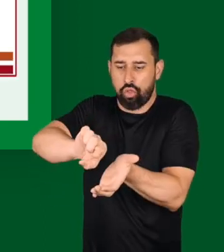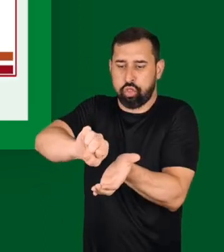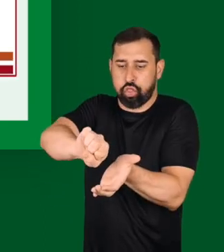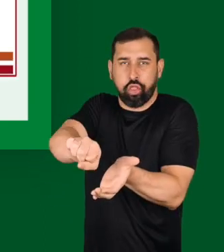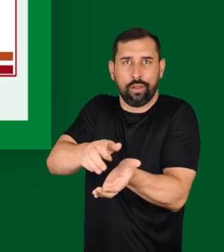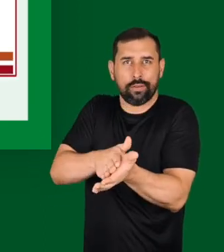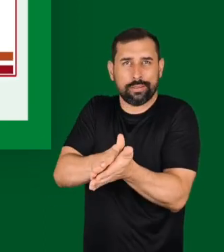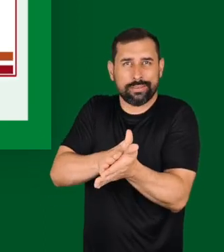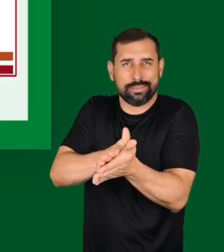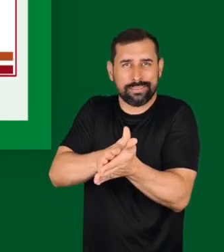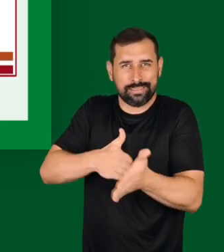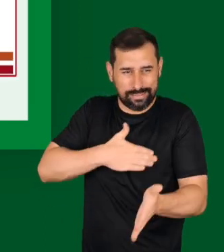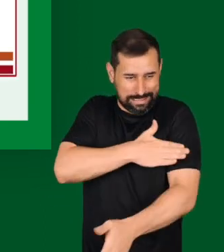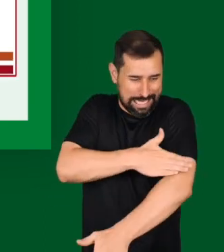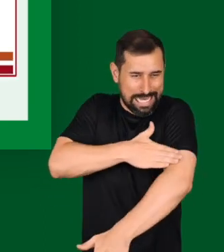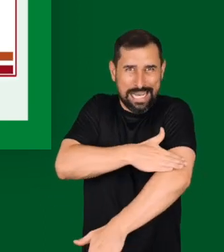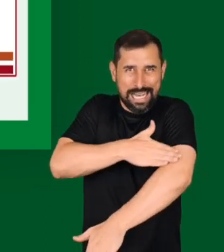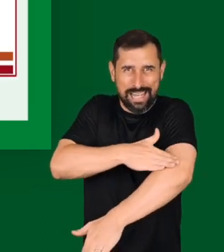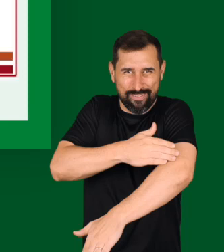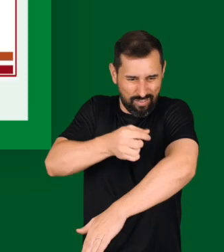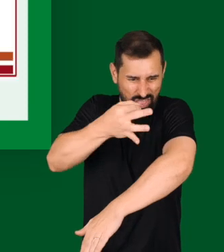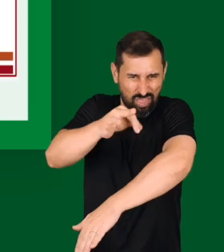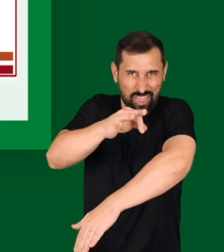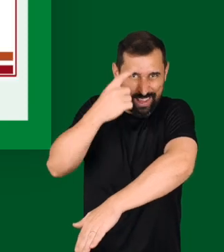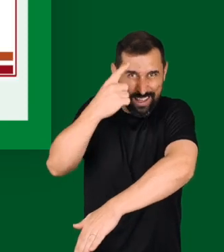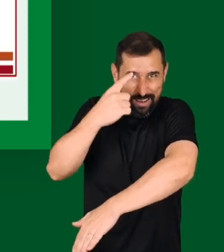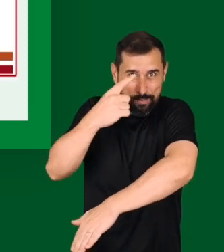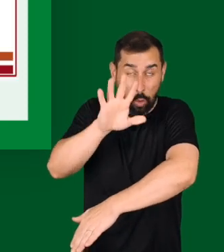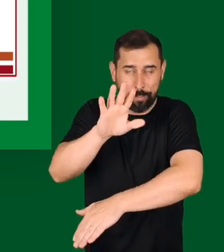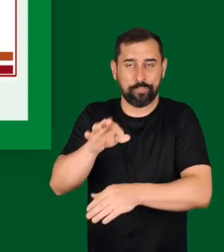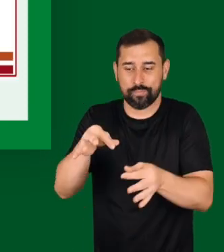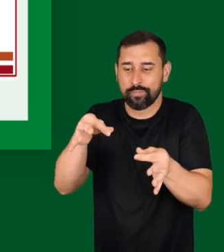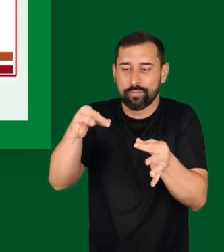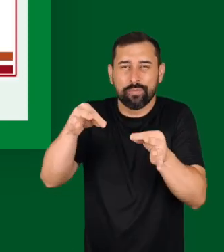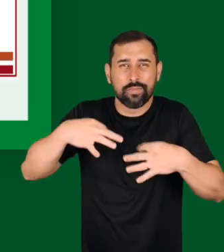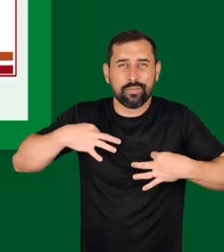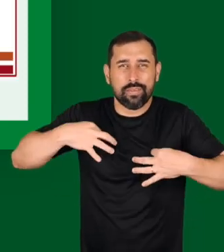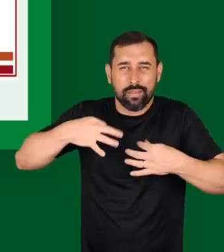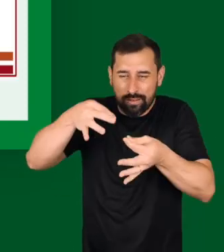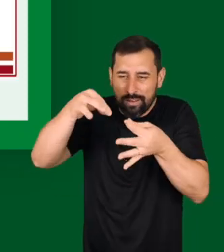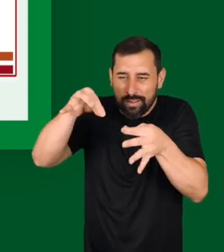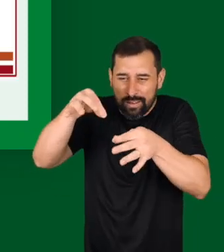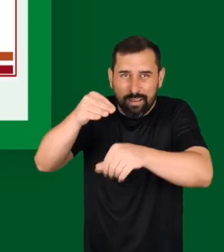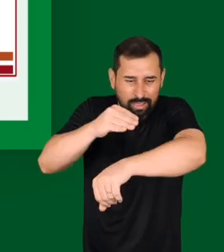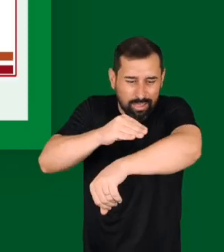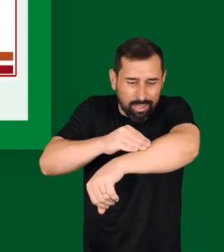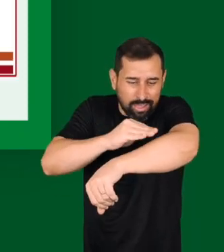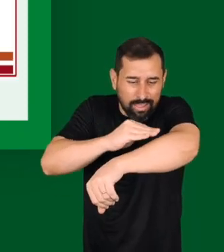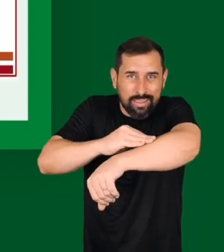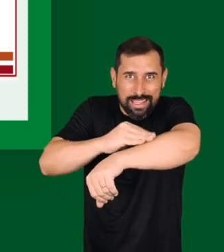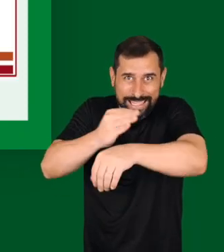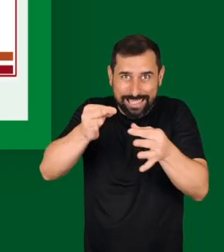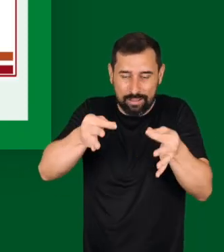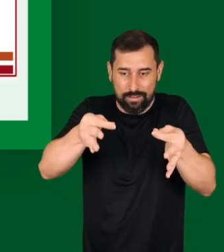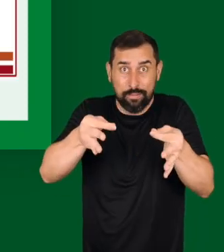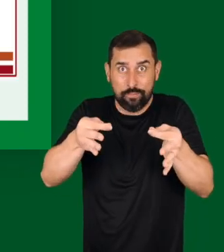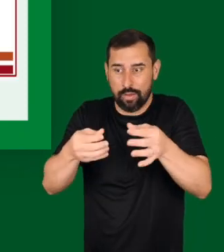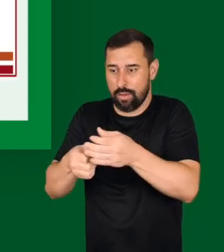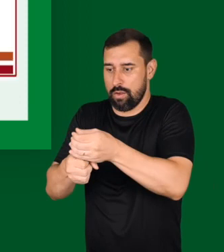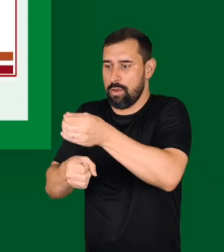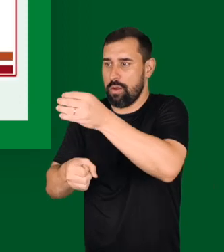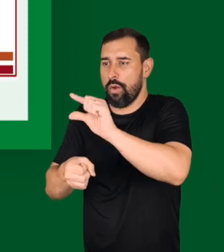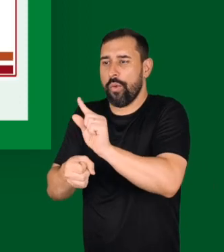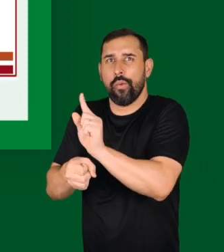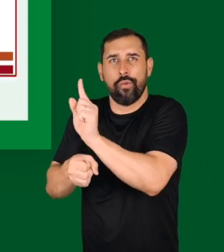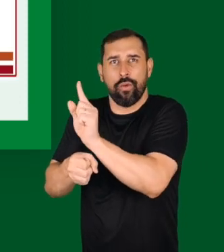gente usaria a solução fisiológica? A gente pega a gaze, embebe com solução fisiológica, tira o